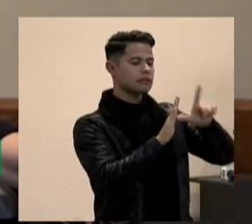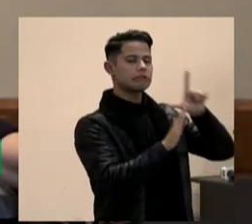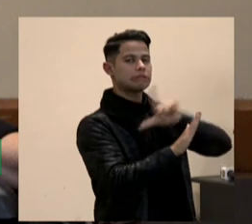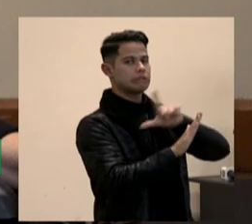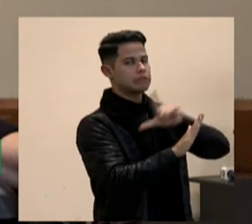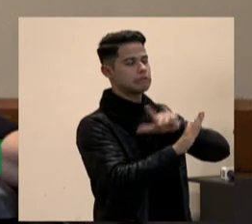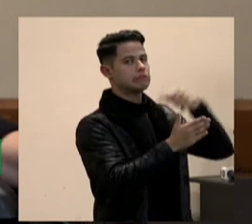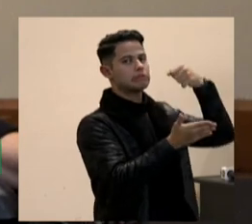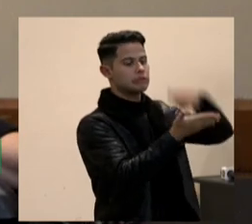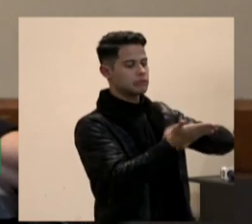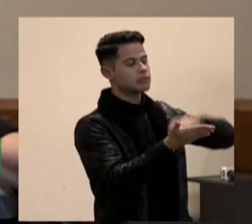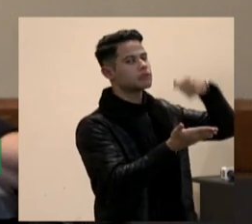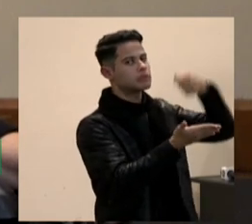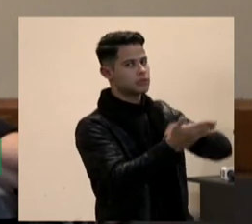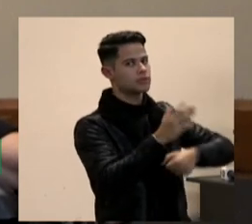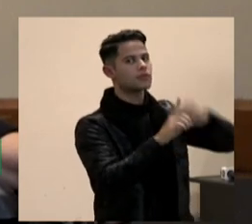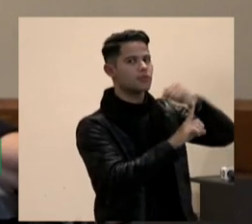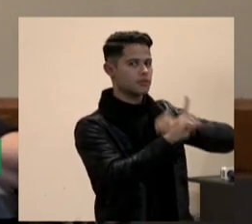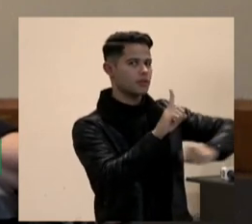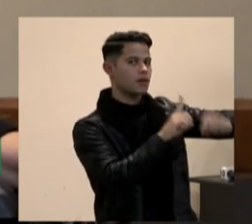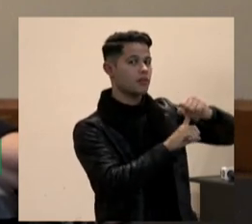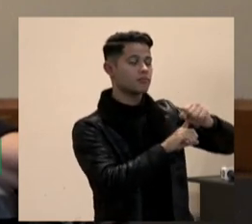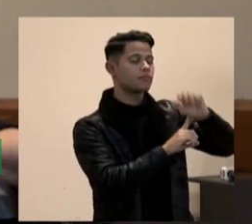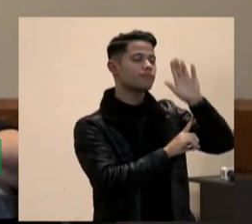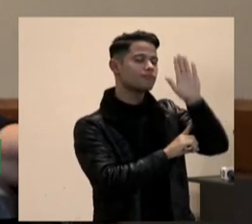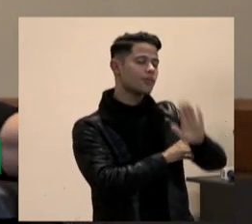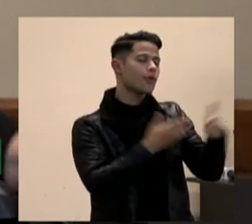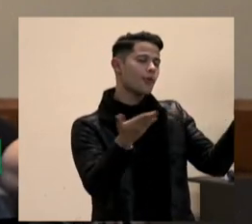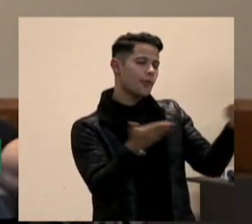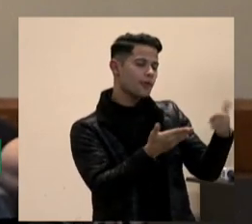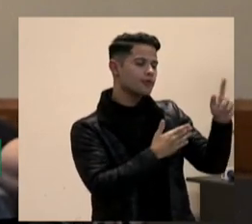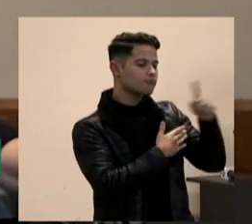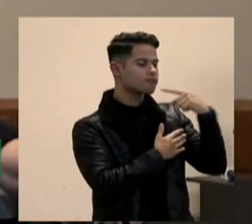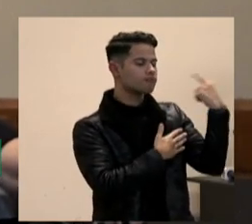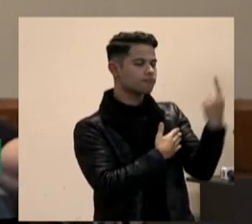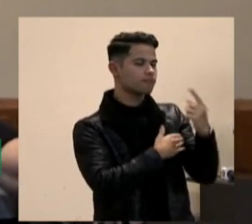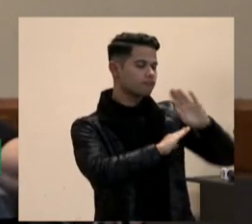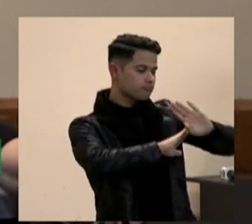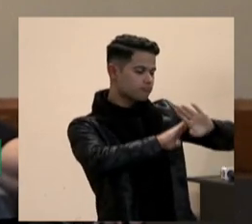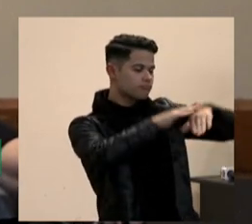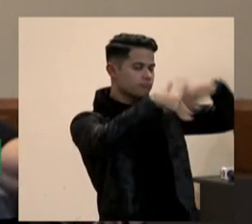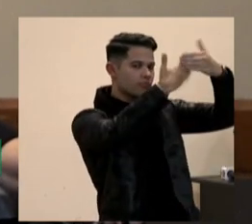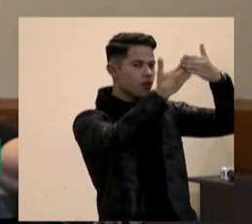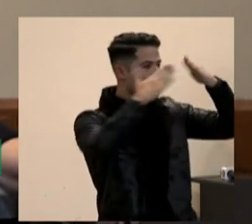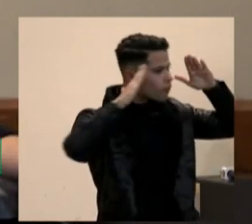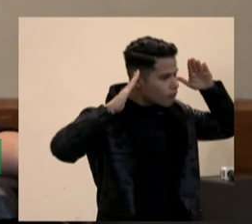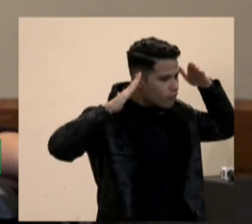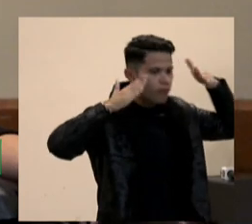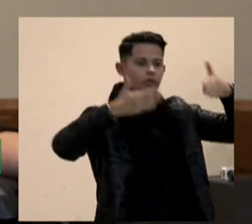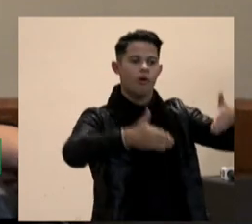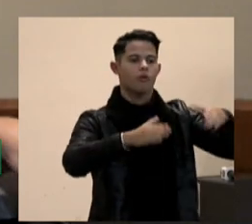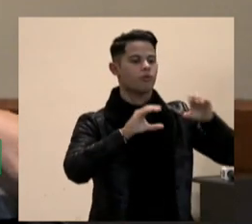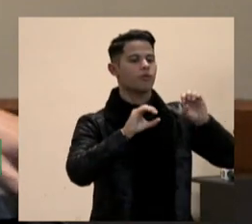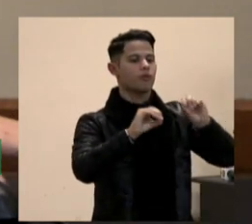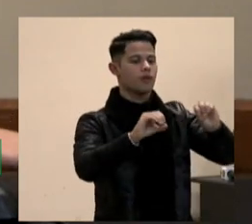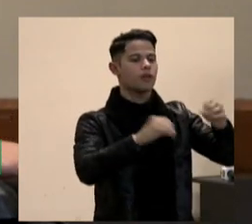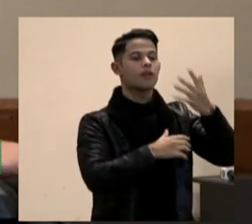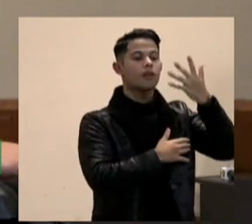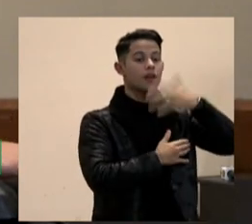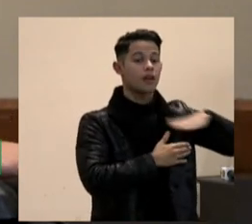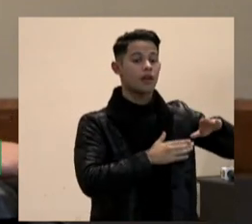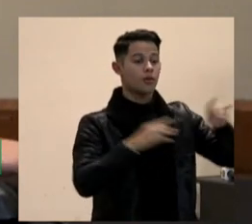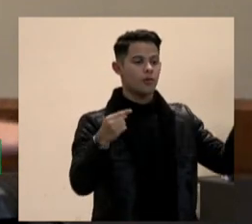social, né? Então, se hoje a gente pode avançar para uma ideia da educação infantil como um direito